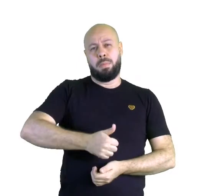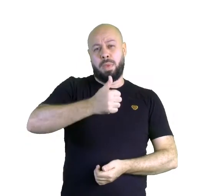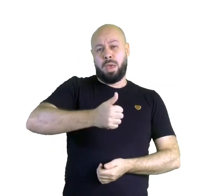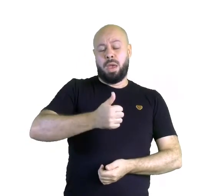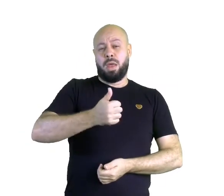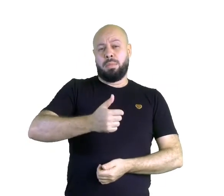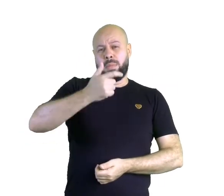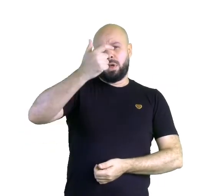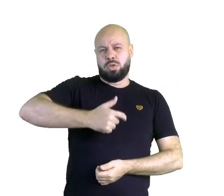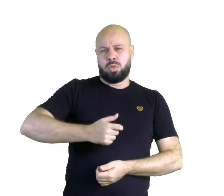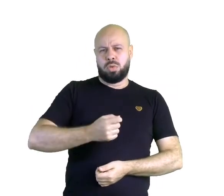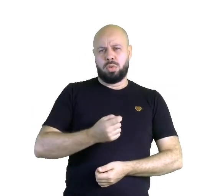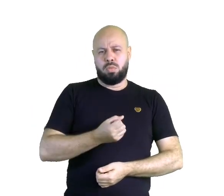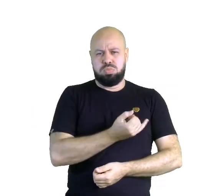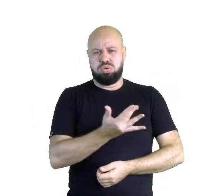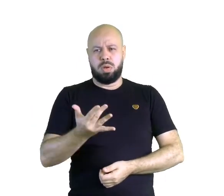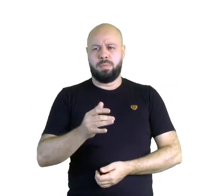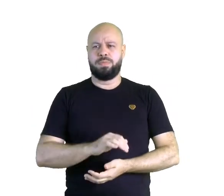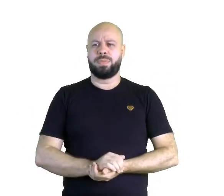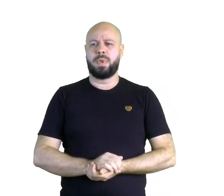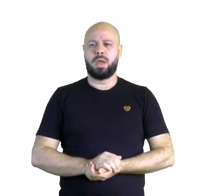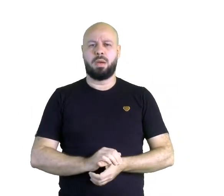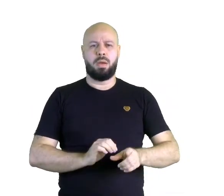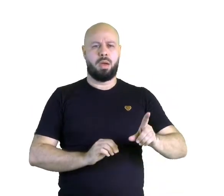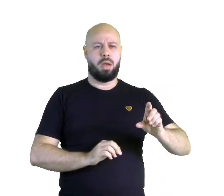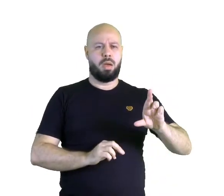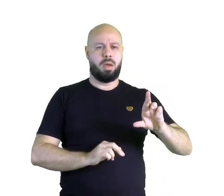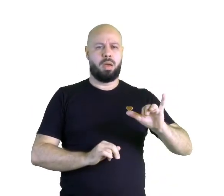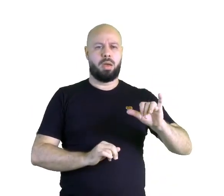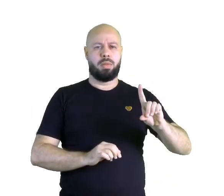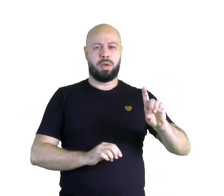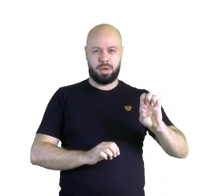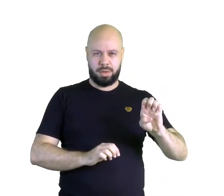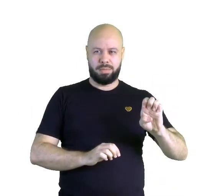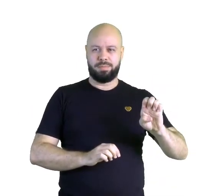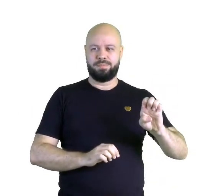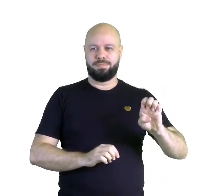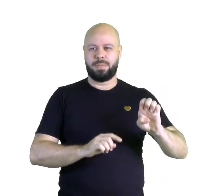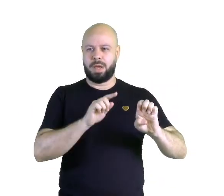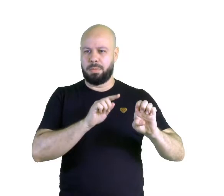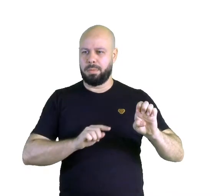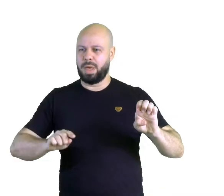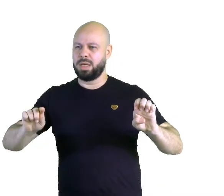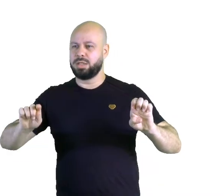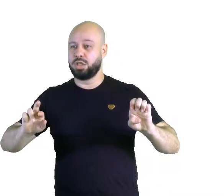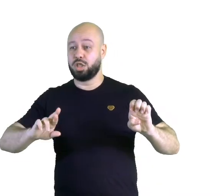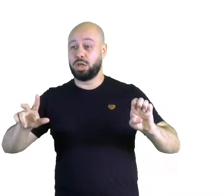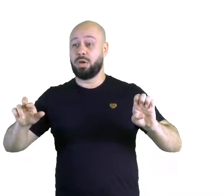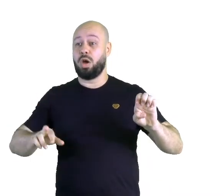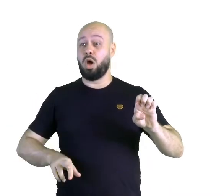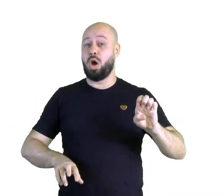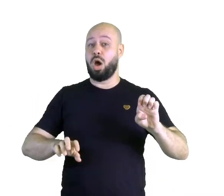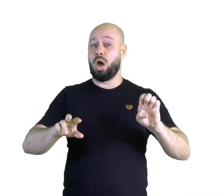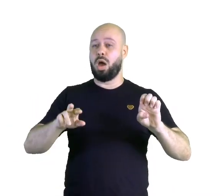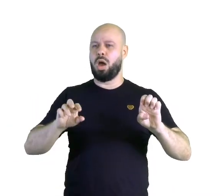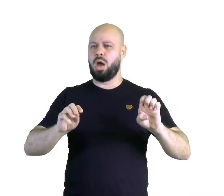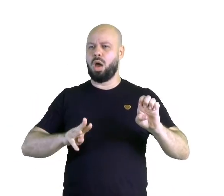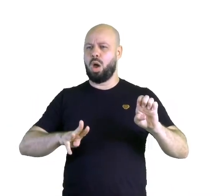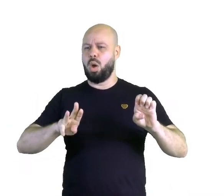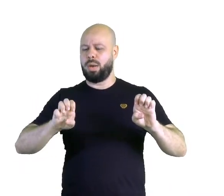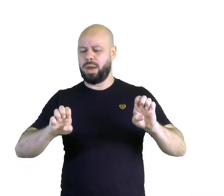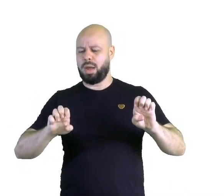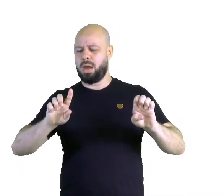a bicycle. No present continuo, observem aí que aí eu utilizei a forma contraída. Em vez de usar